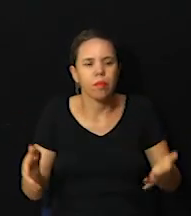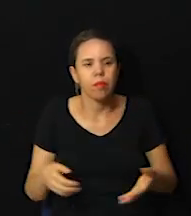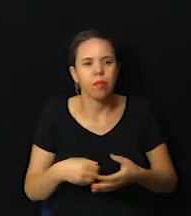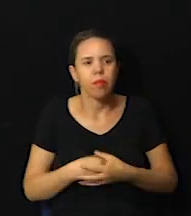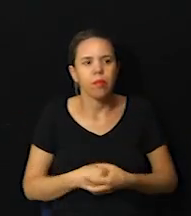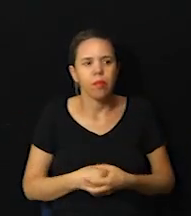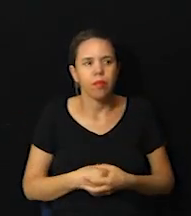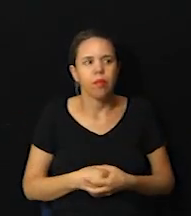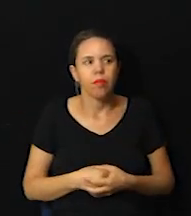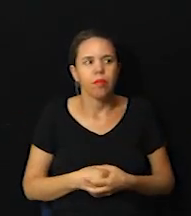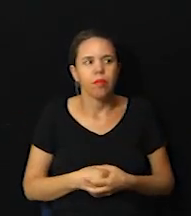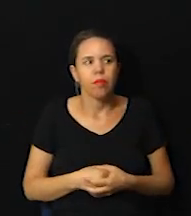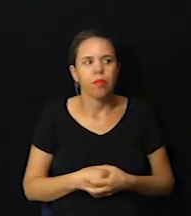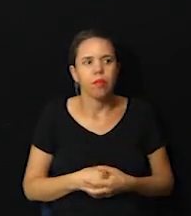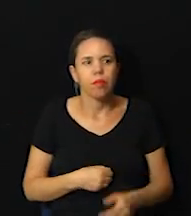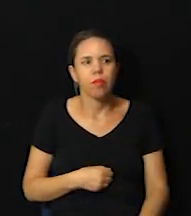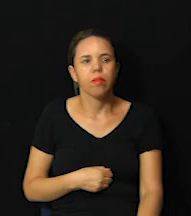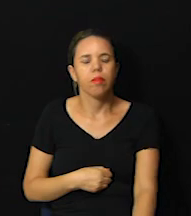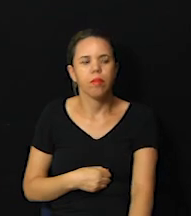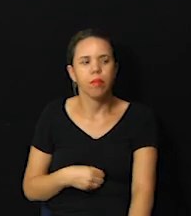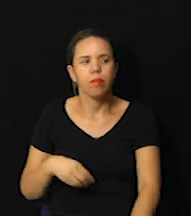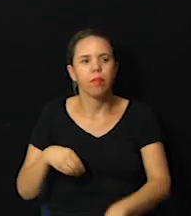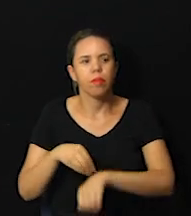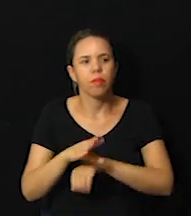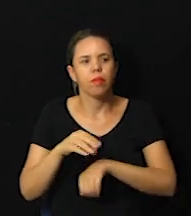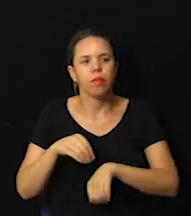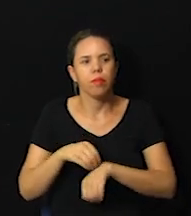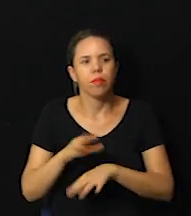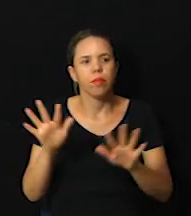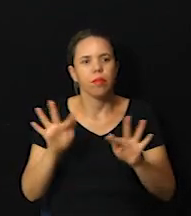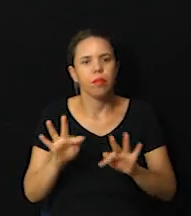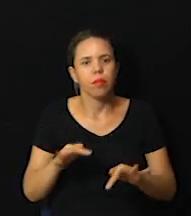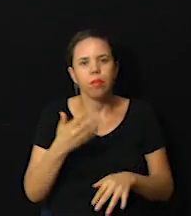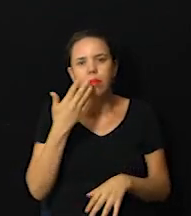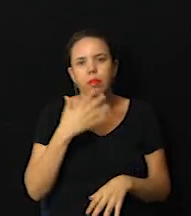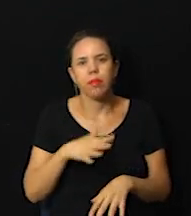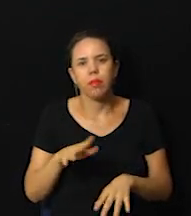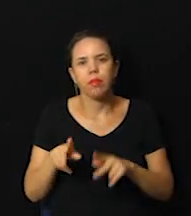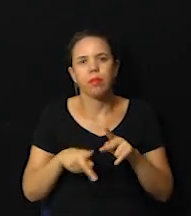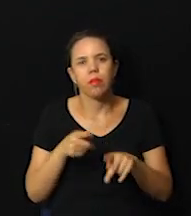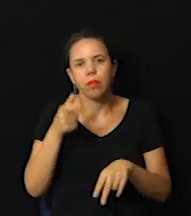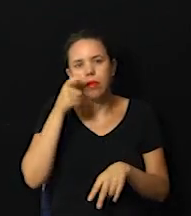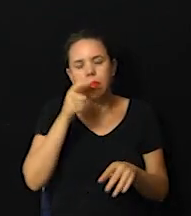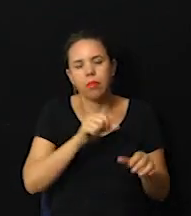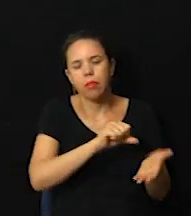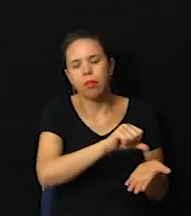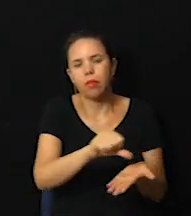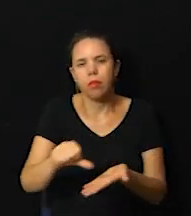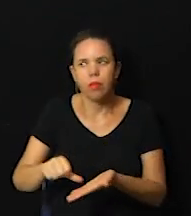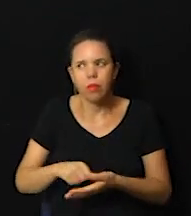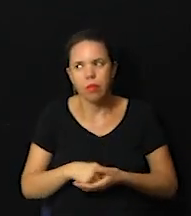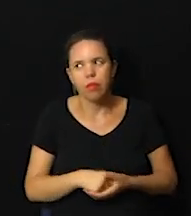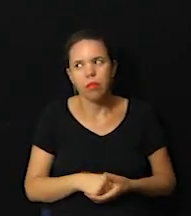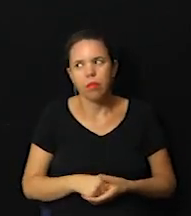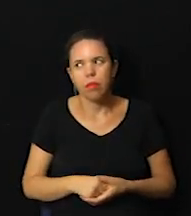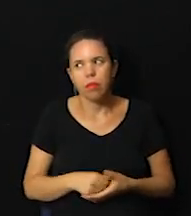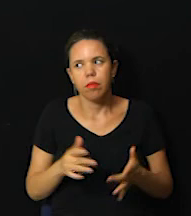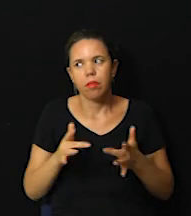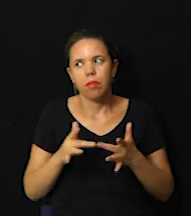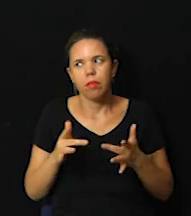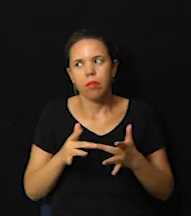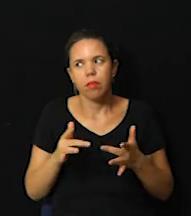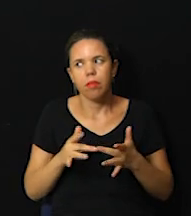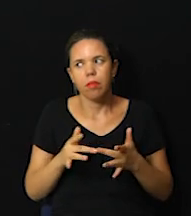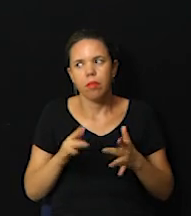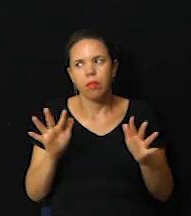a imagem, a mensagem do Criança Feliz para mais pessoas, para mais regiões. Os